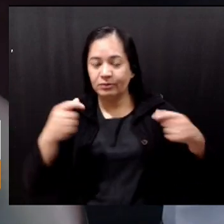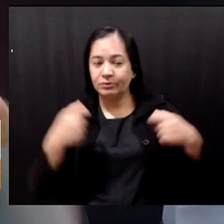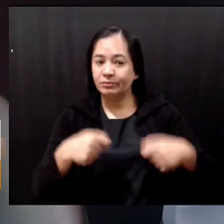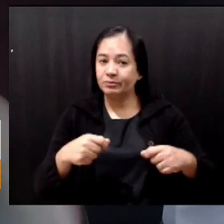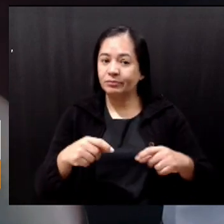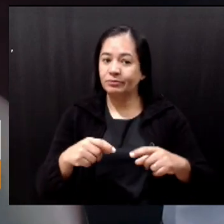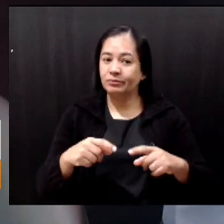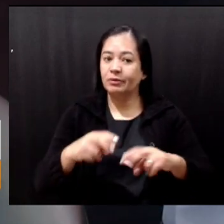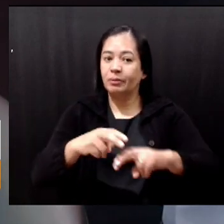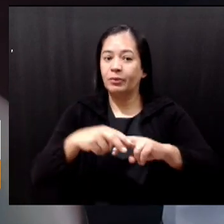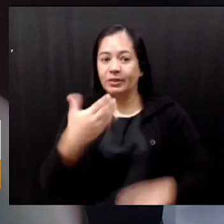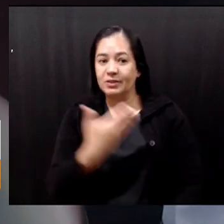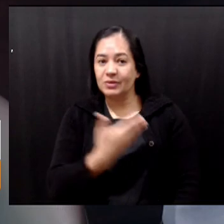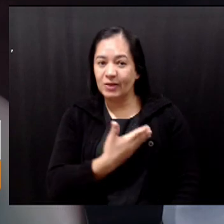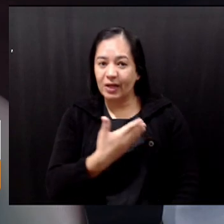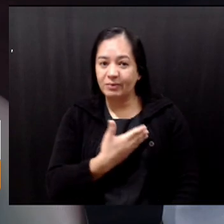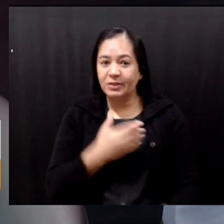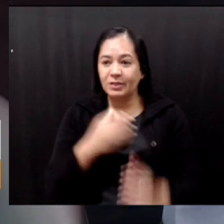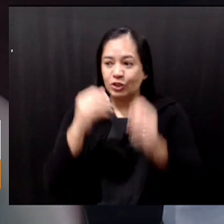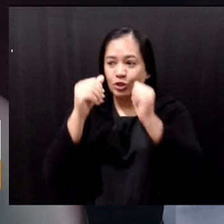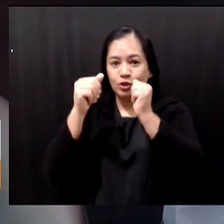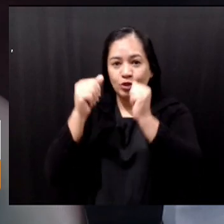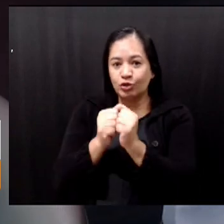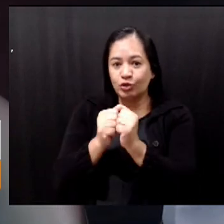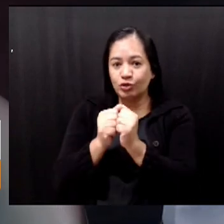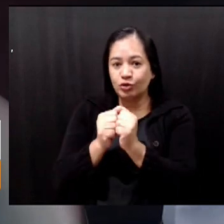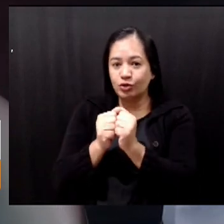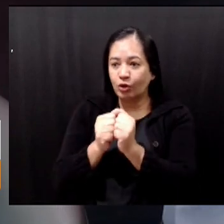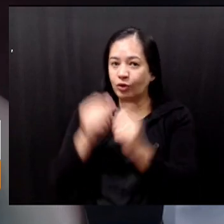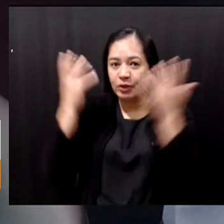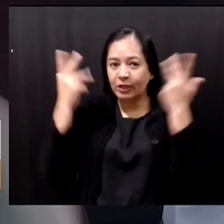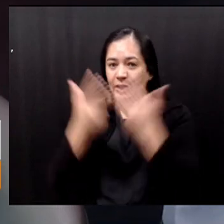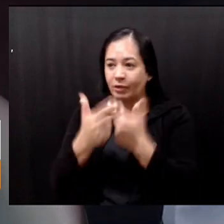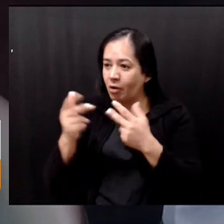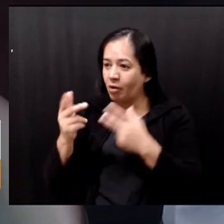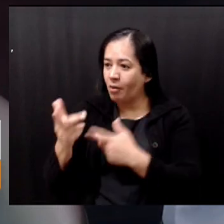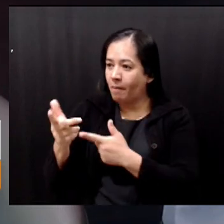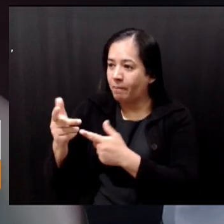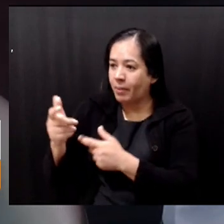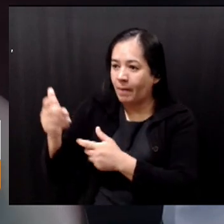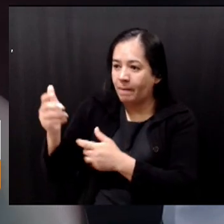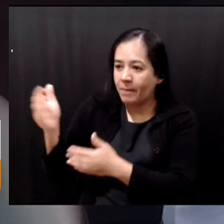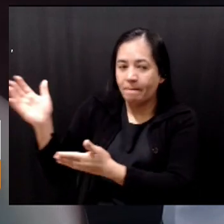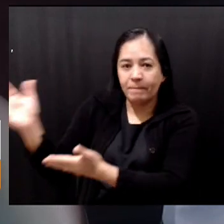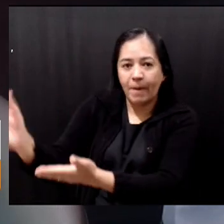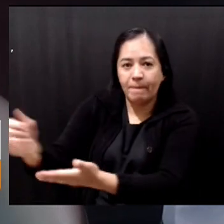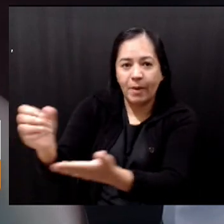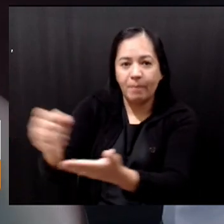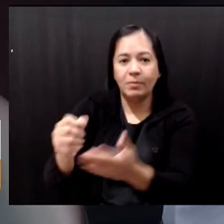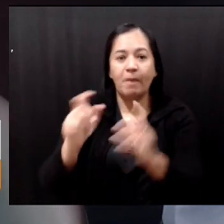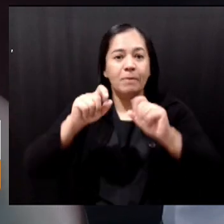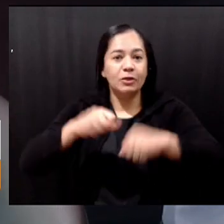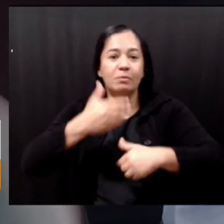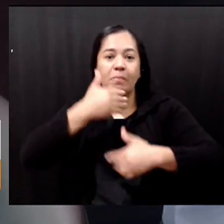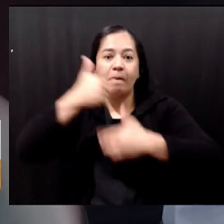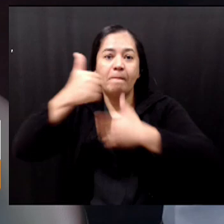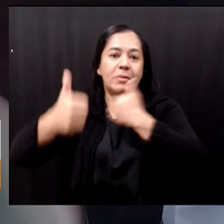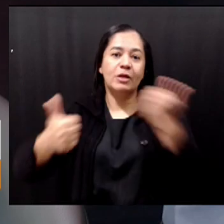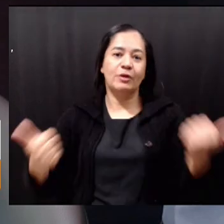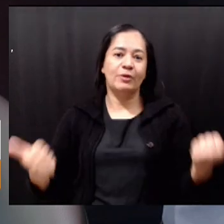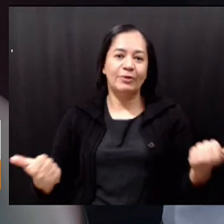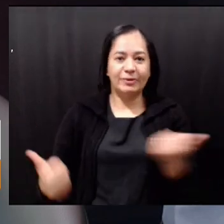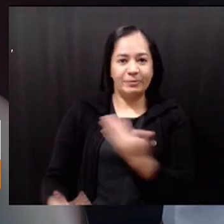então o caçar em grupo, estar, em grupo, possibilitou aí uma melhoria muito grande, né.